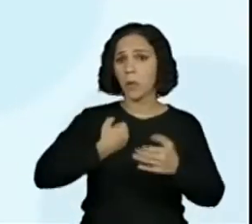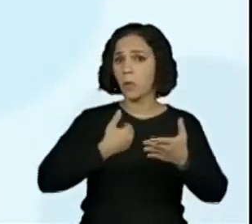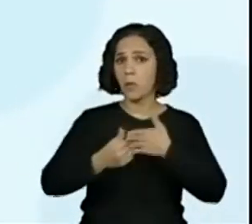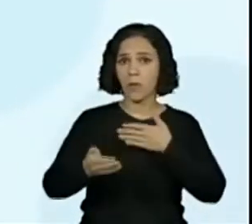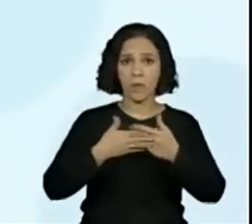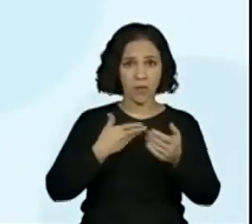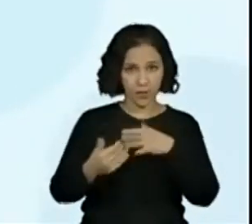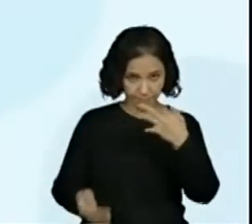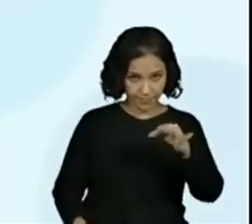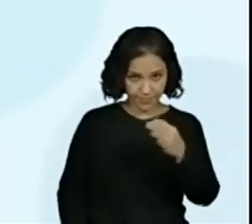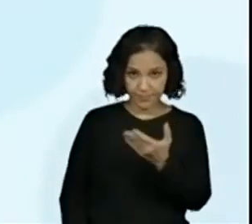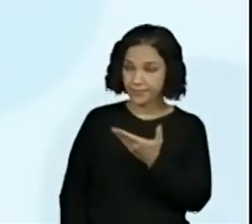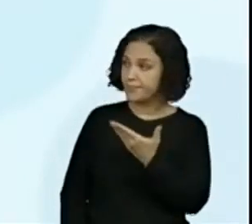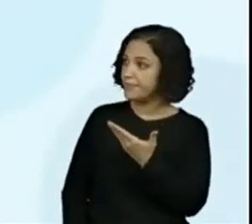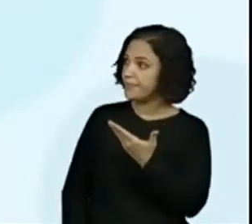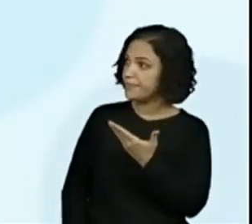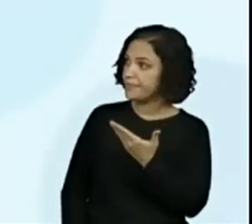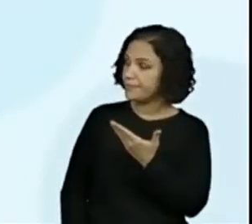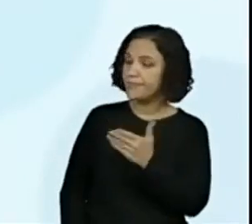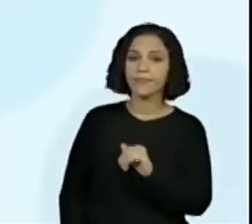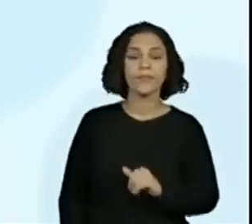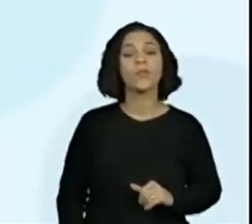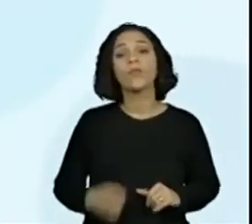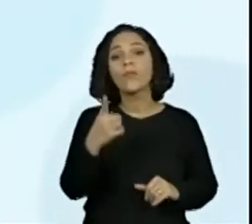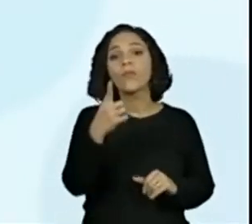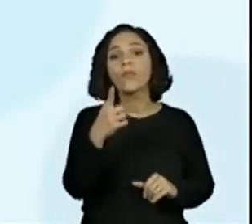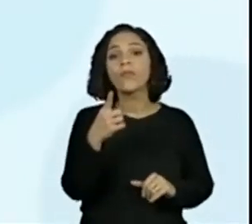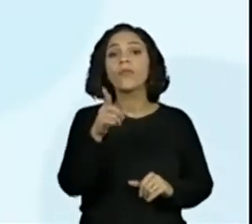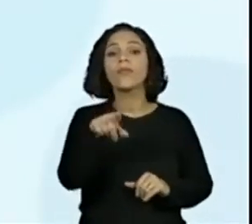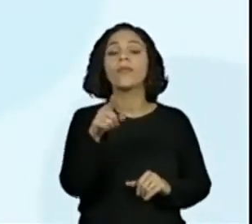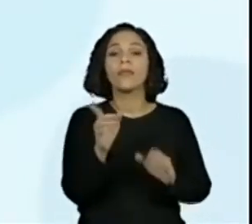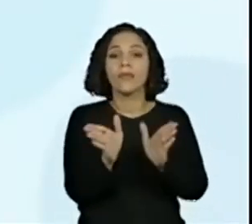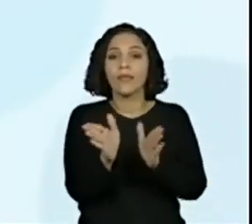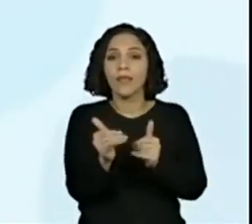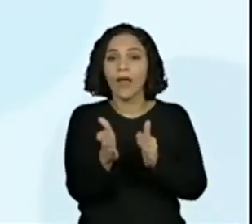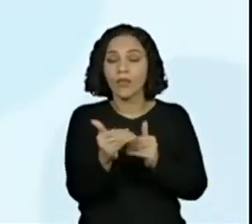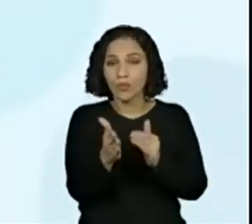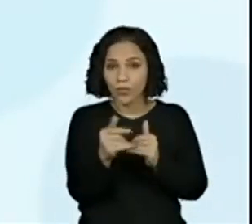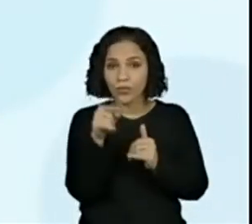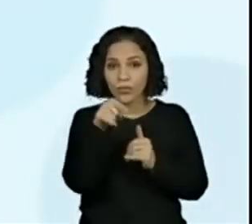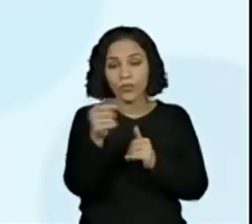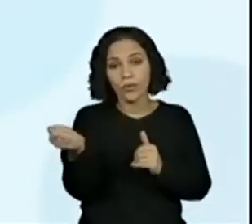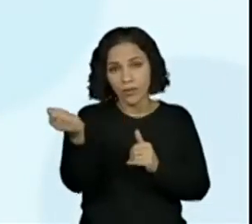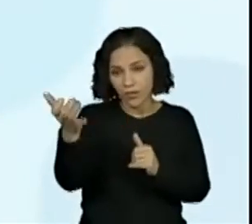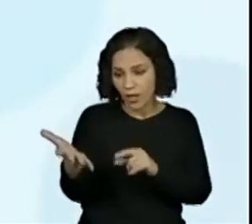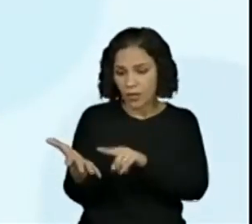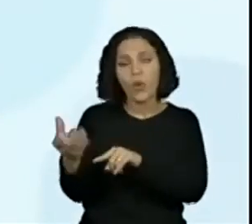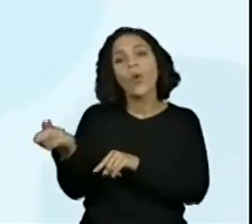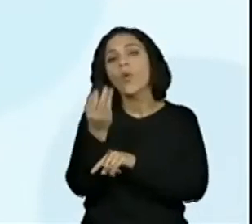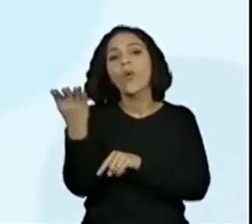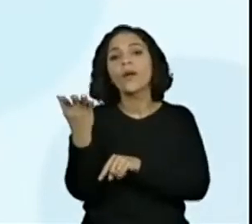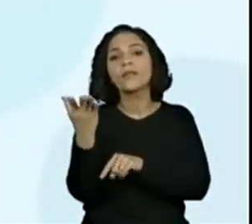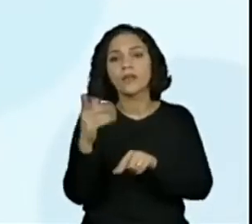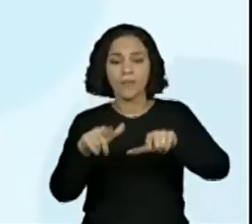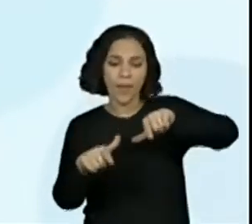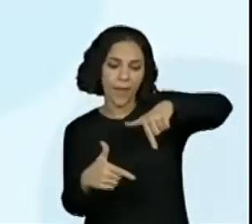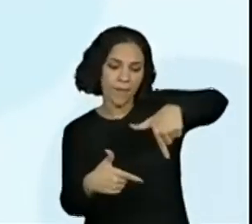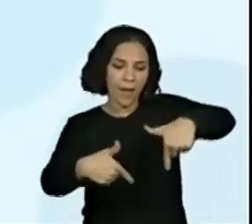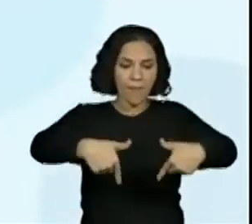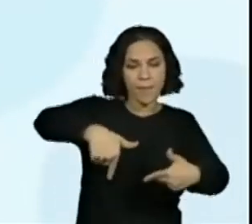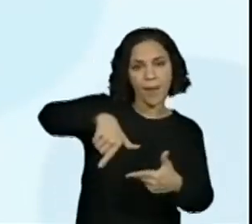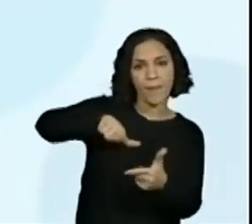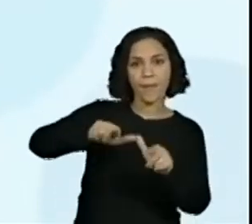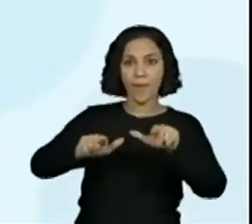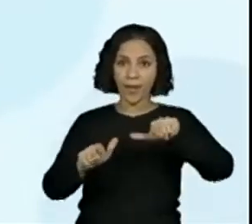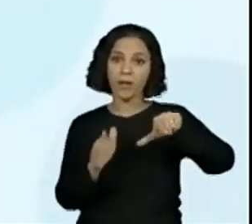uma das suas Faces certo um dado tem quantas faces 6 faces portanto nesse experimento